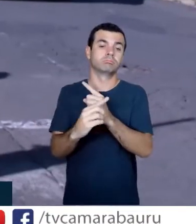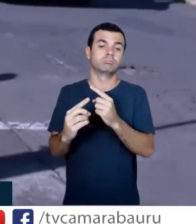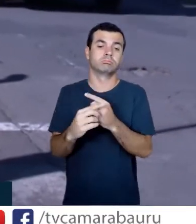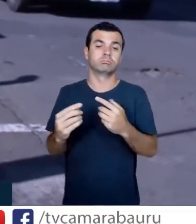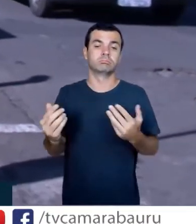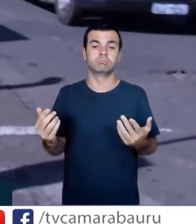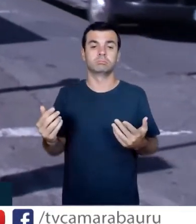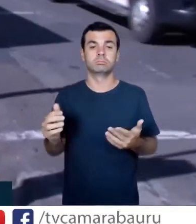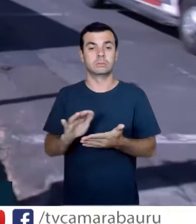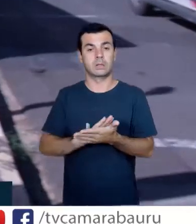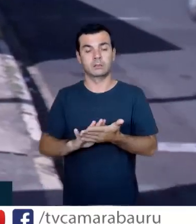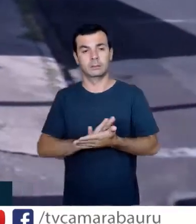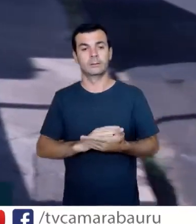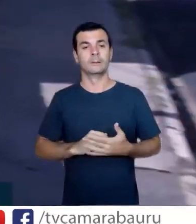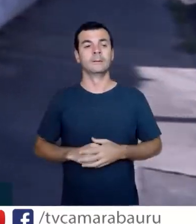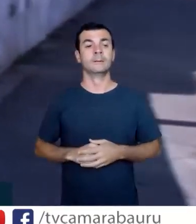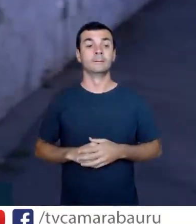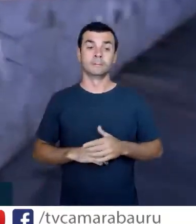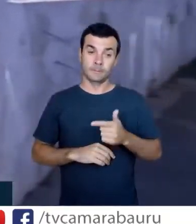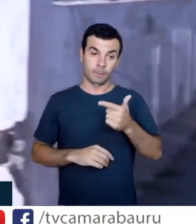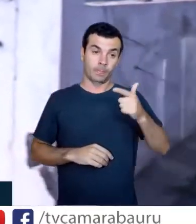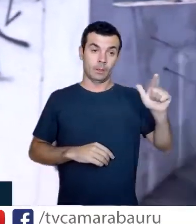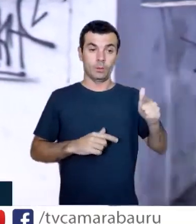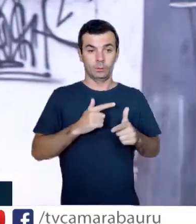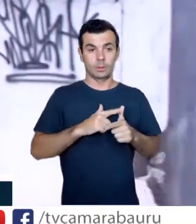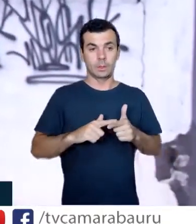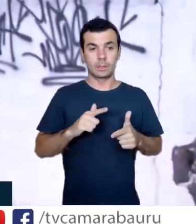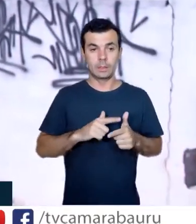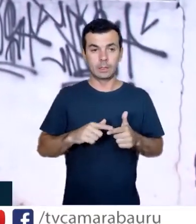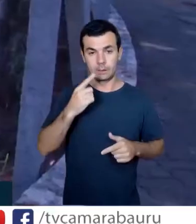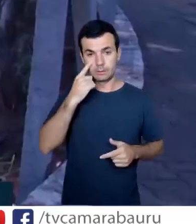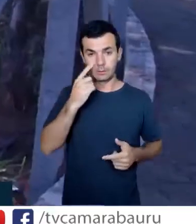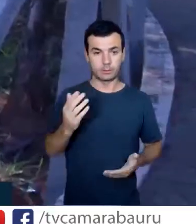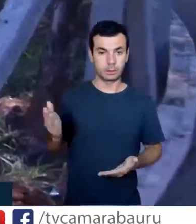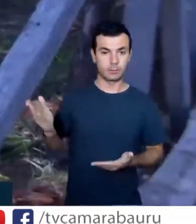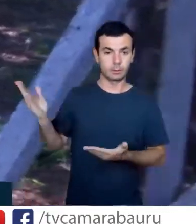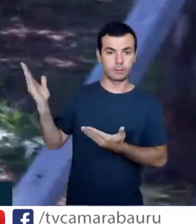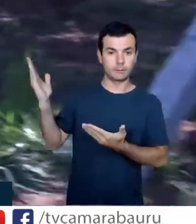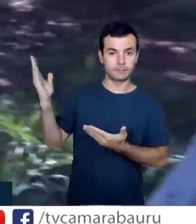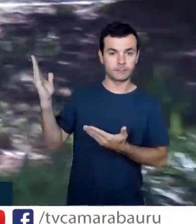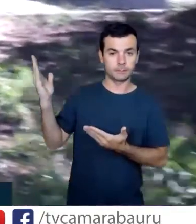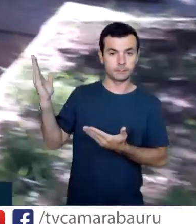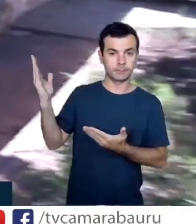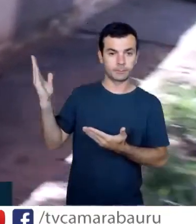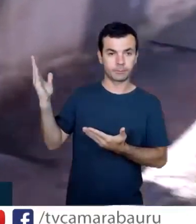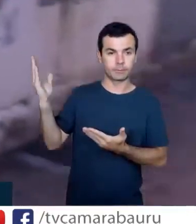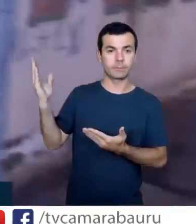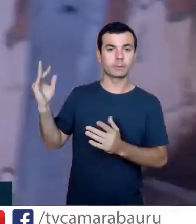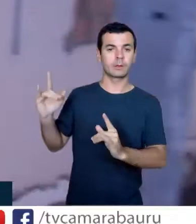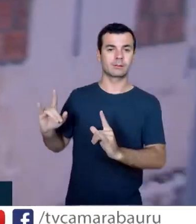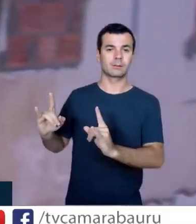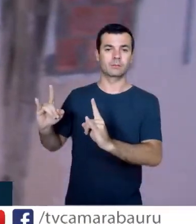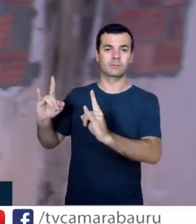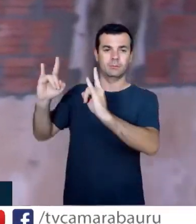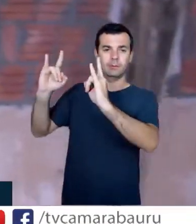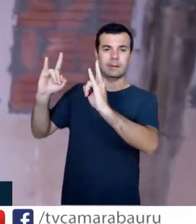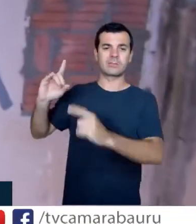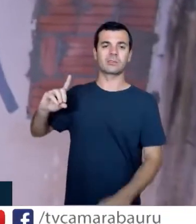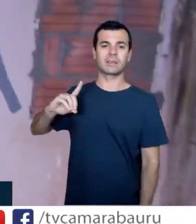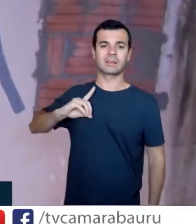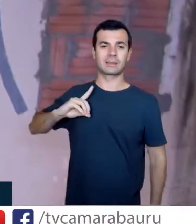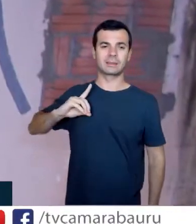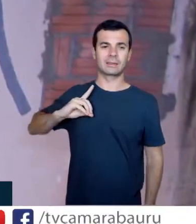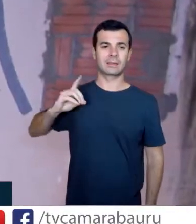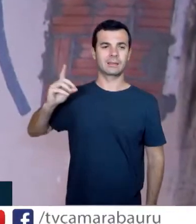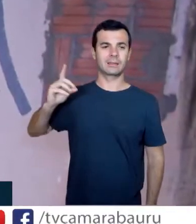Neste local, há outro problema que afeta diretamente os moradores da Vila Falcão. O prédio da antiga delegacia continua inutilizado,